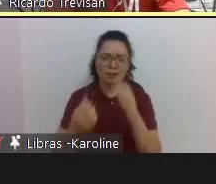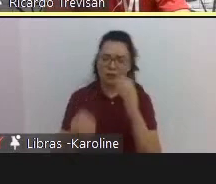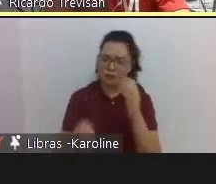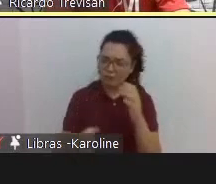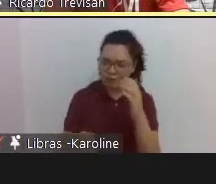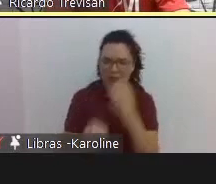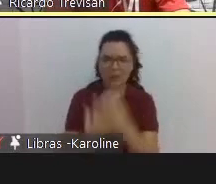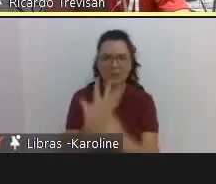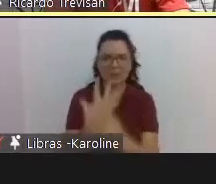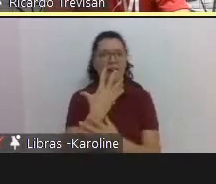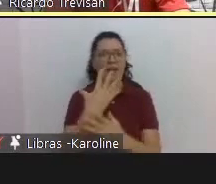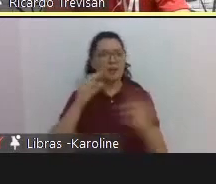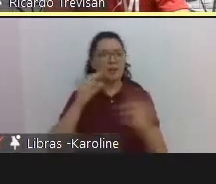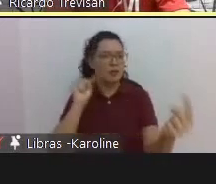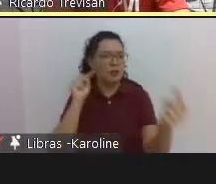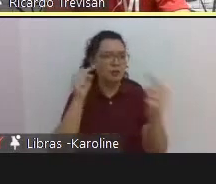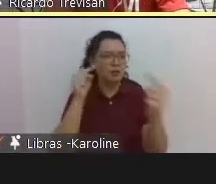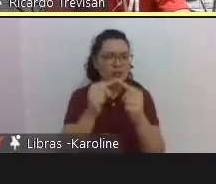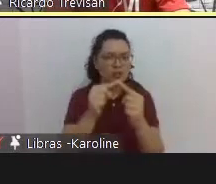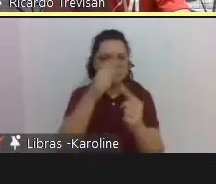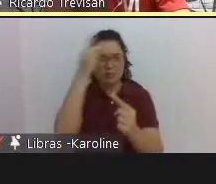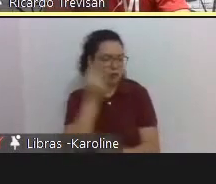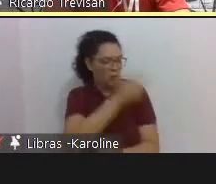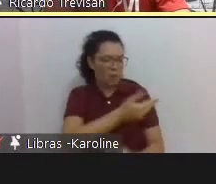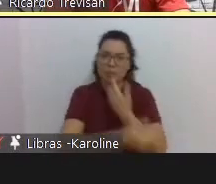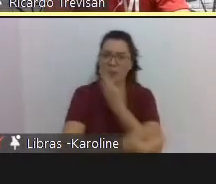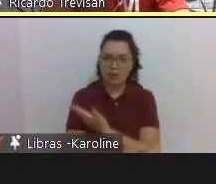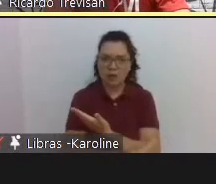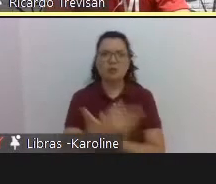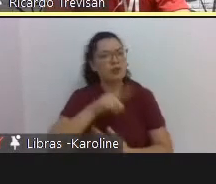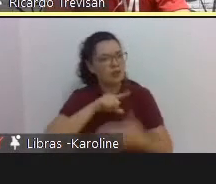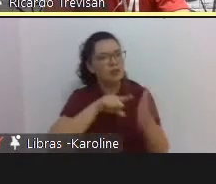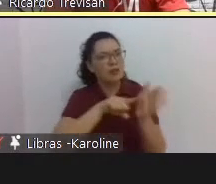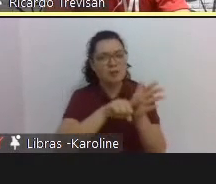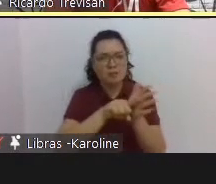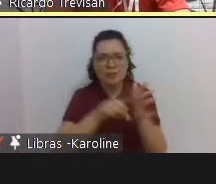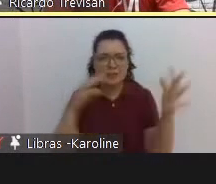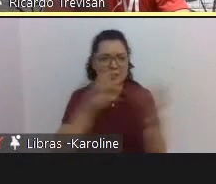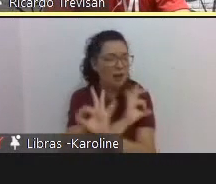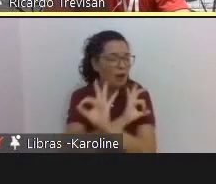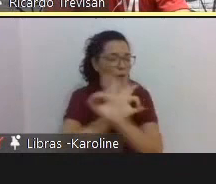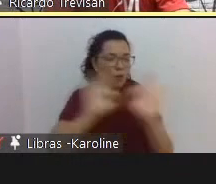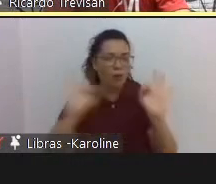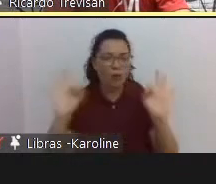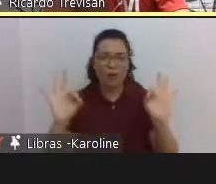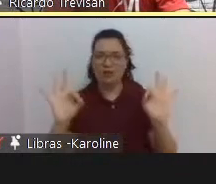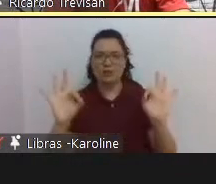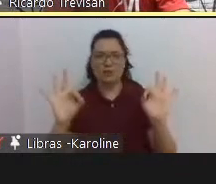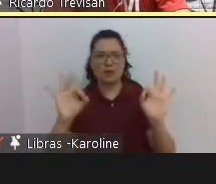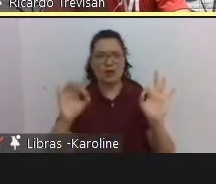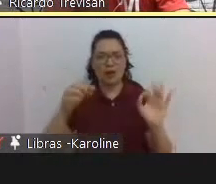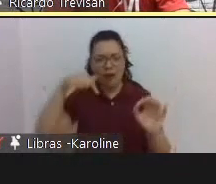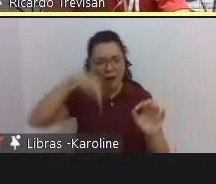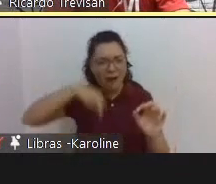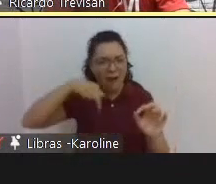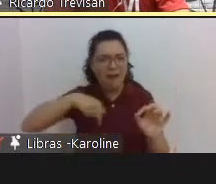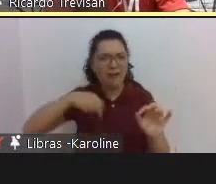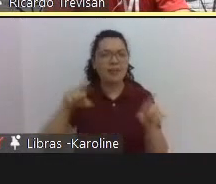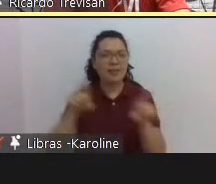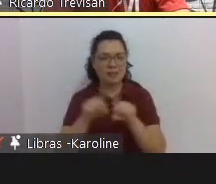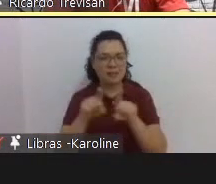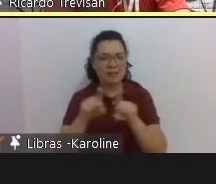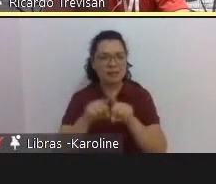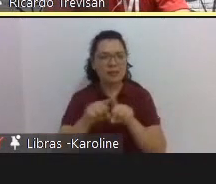excelentes pesquisas em desenvolvimento, articuladas por redes de pesquisadores no país e no exterior. Porém, é nítido a